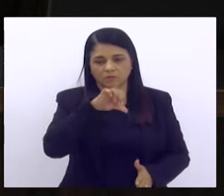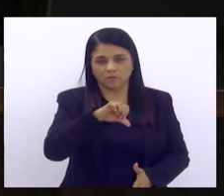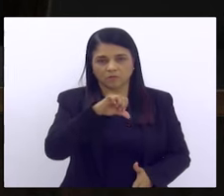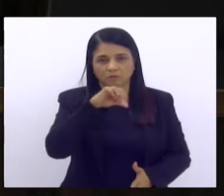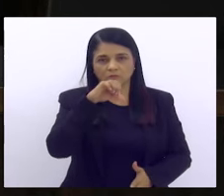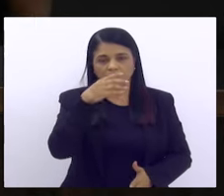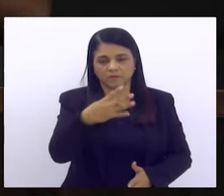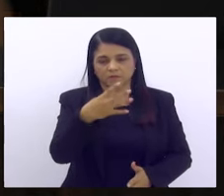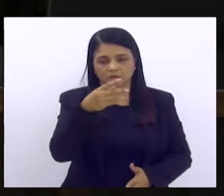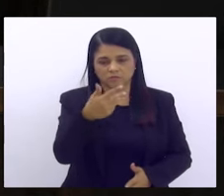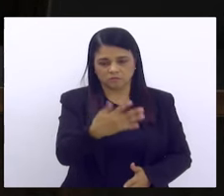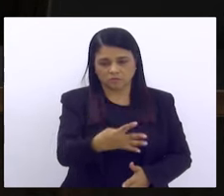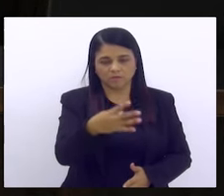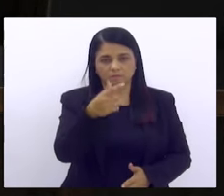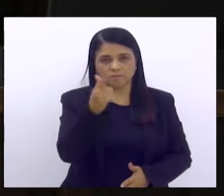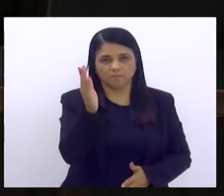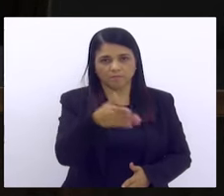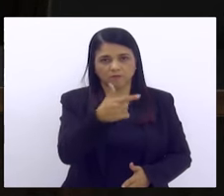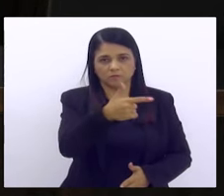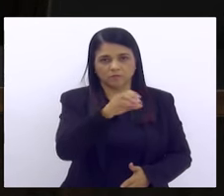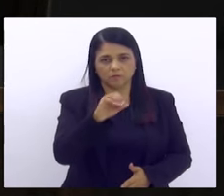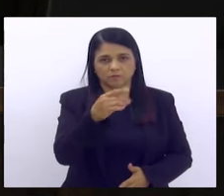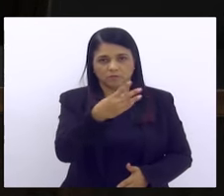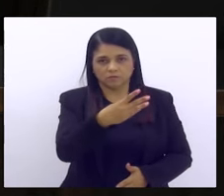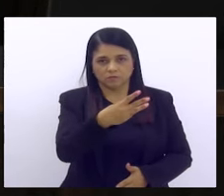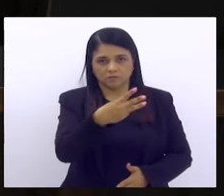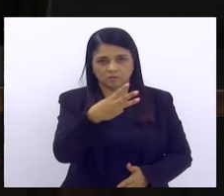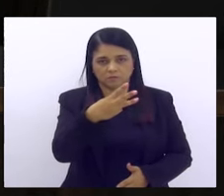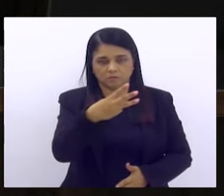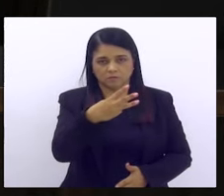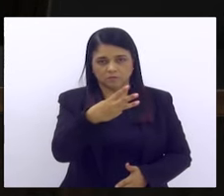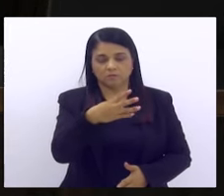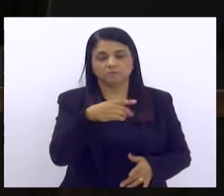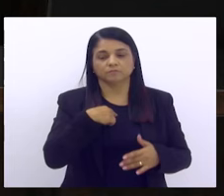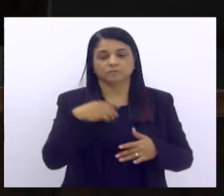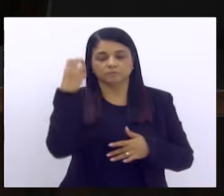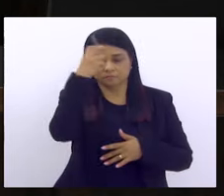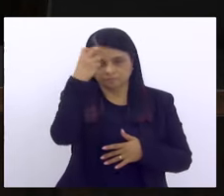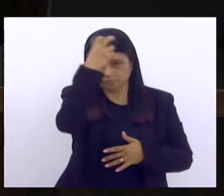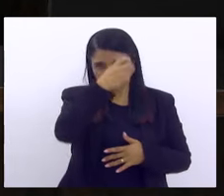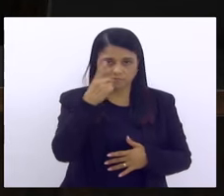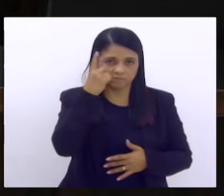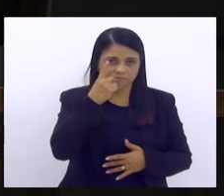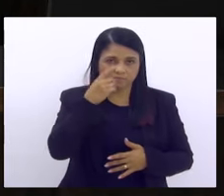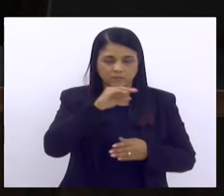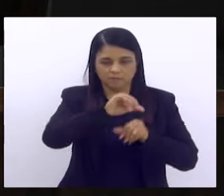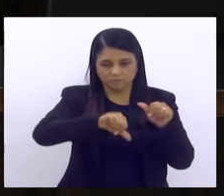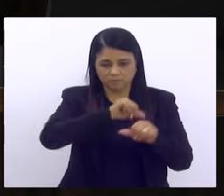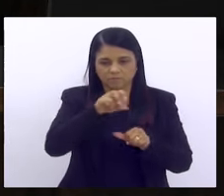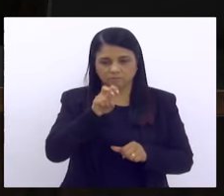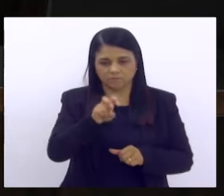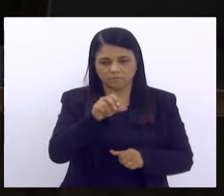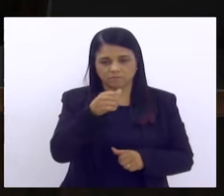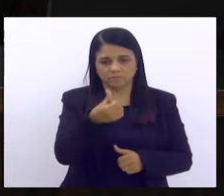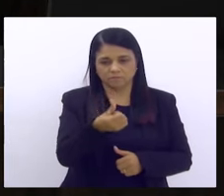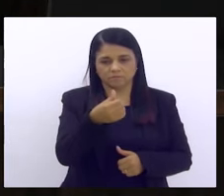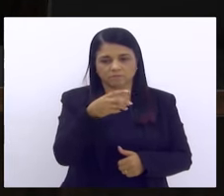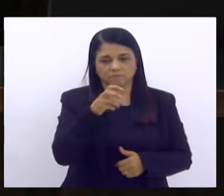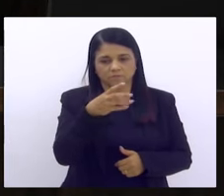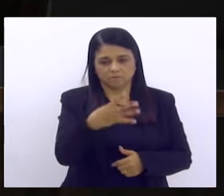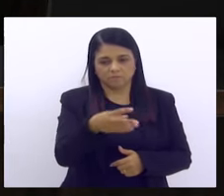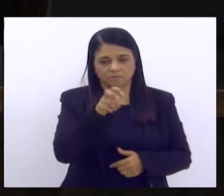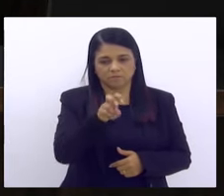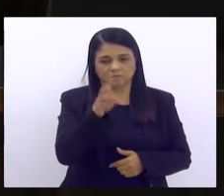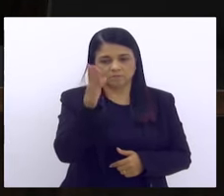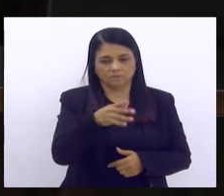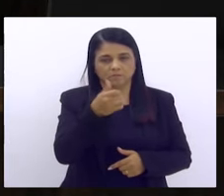número 934 de 23, de autoria da deputada Verônica Lima, que altera o anexo da lei 5.645,